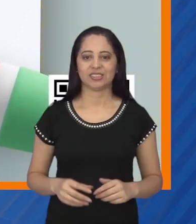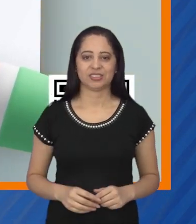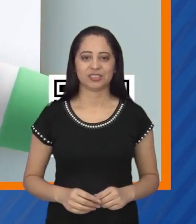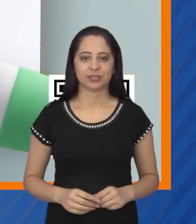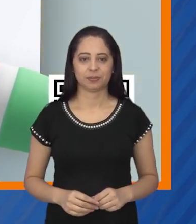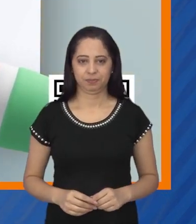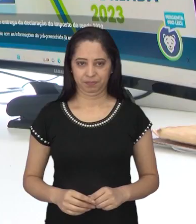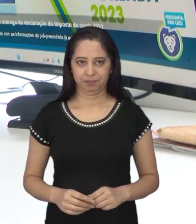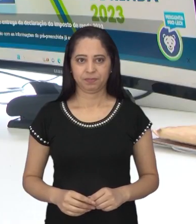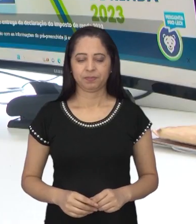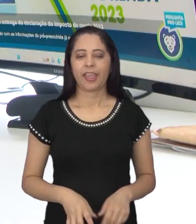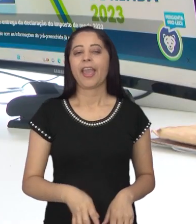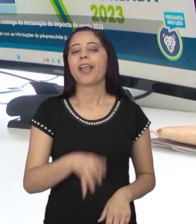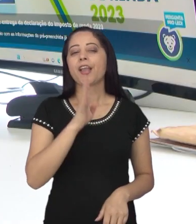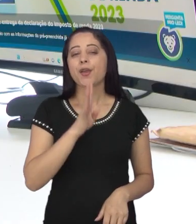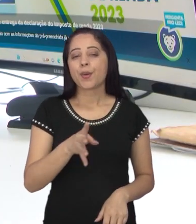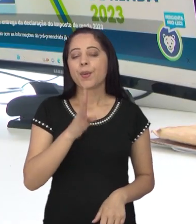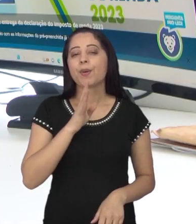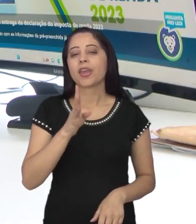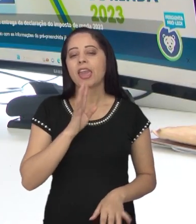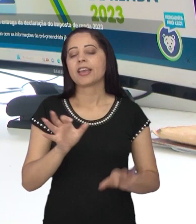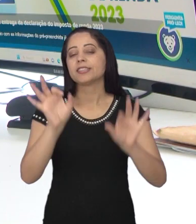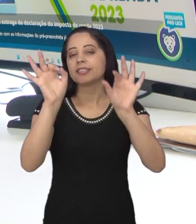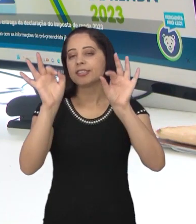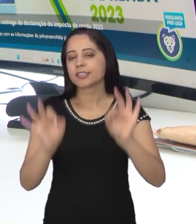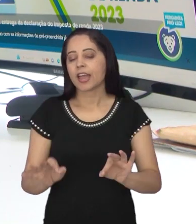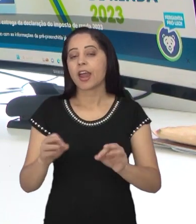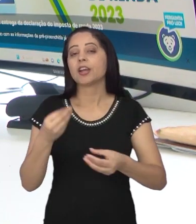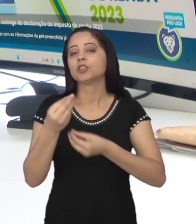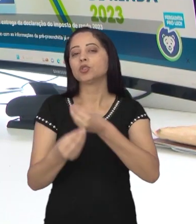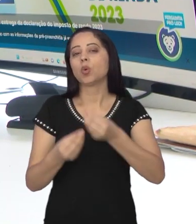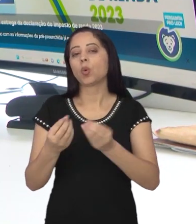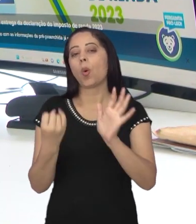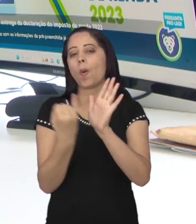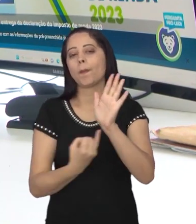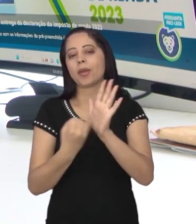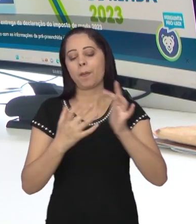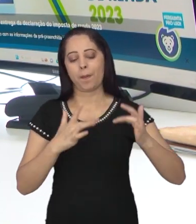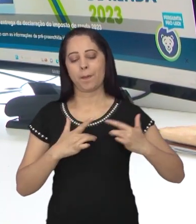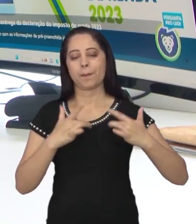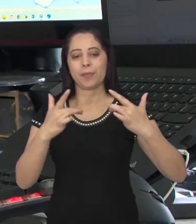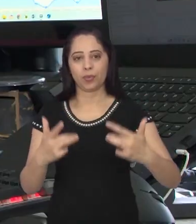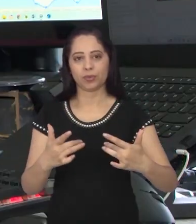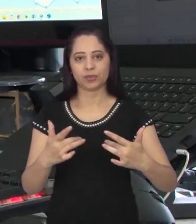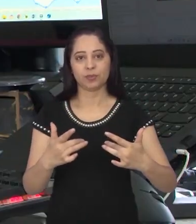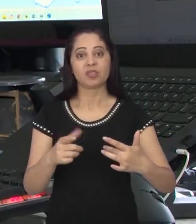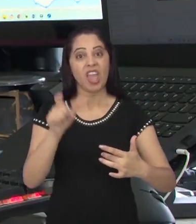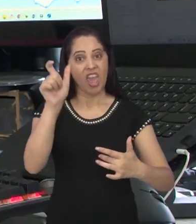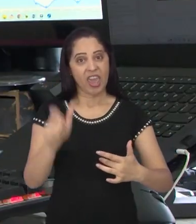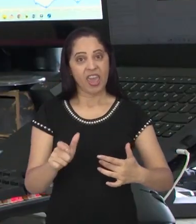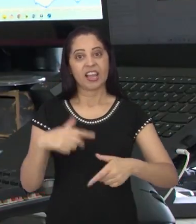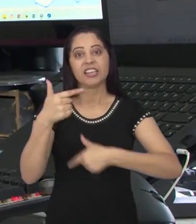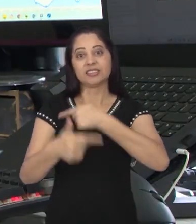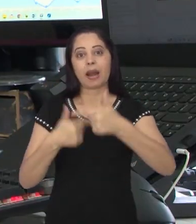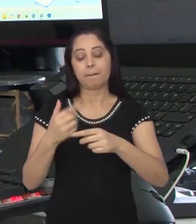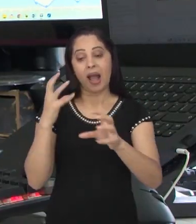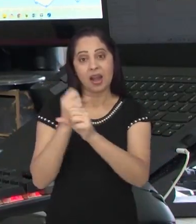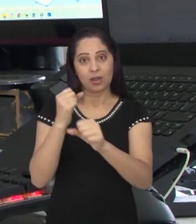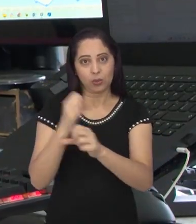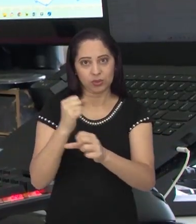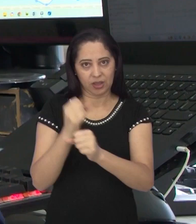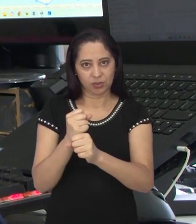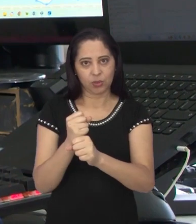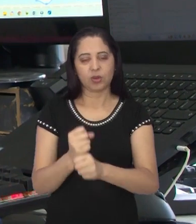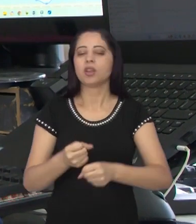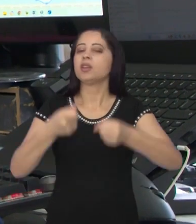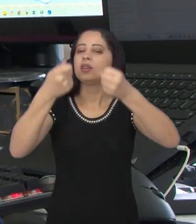e do Adolescente. Quem conhece bem os caminhos para garantir o imposto solidário é o Max. Ele é contador e faz questão